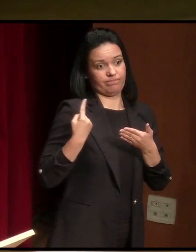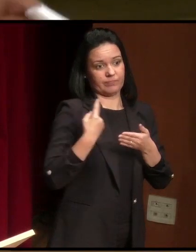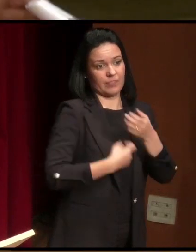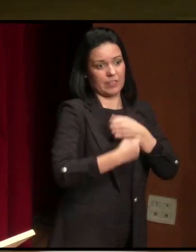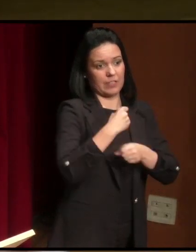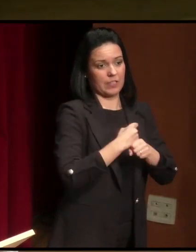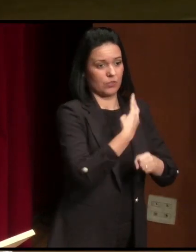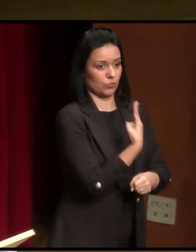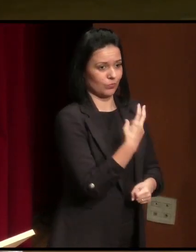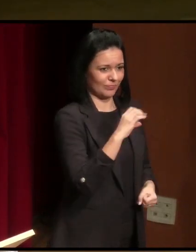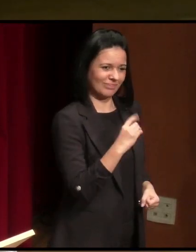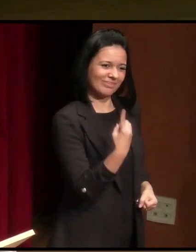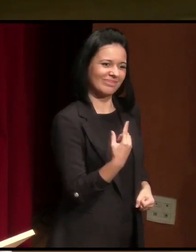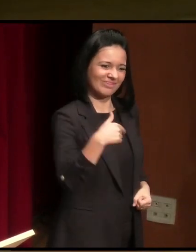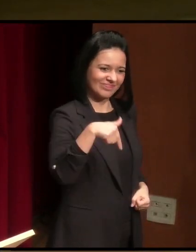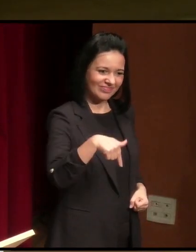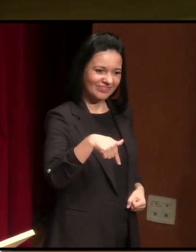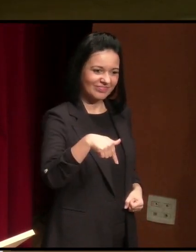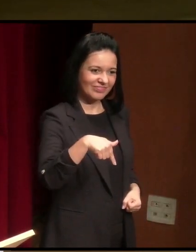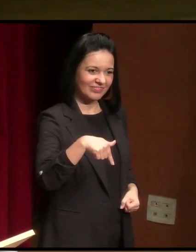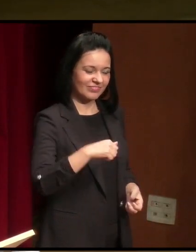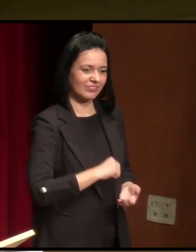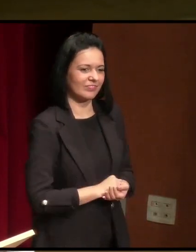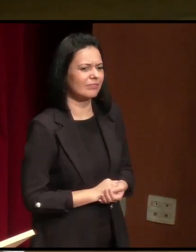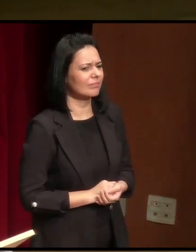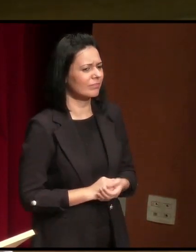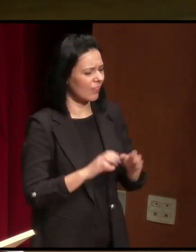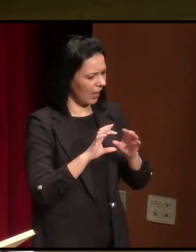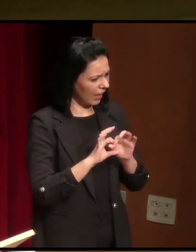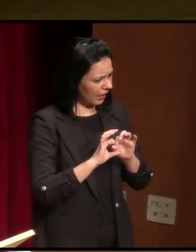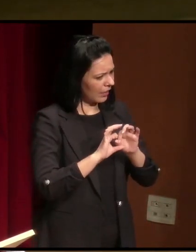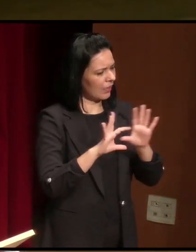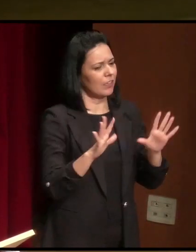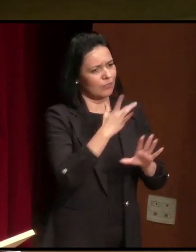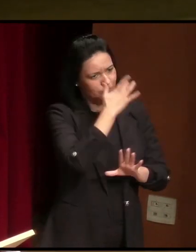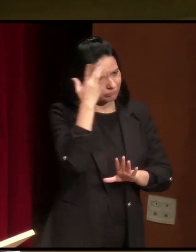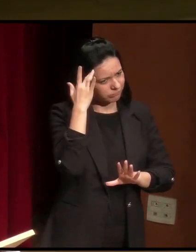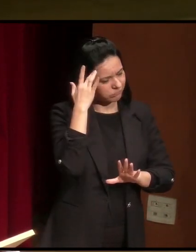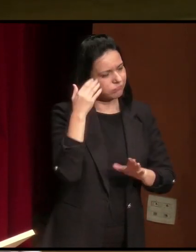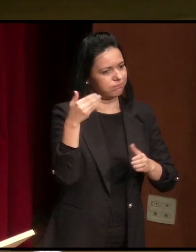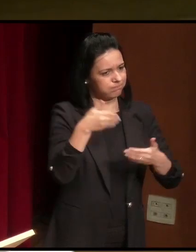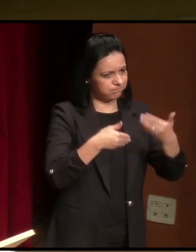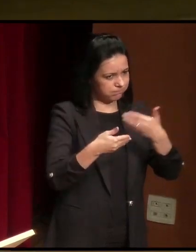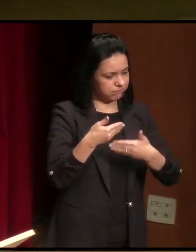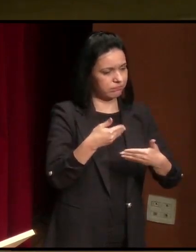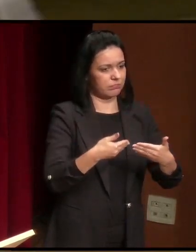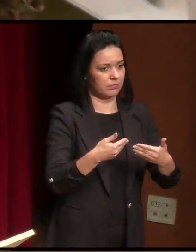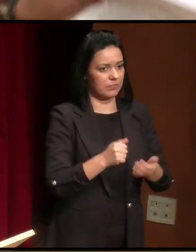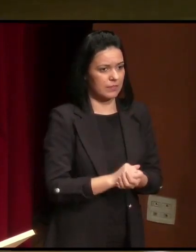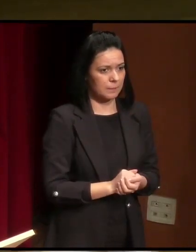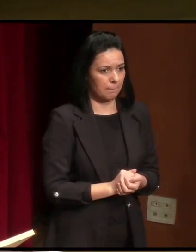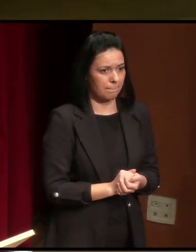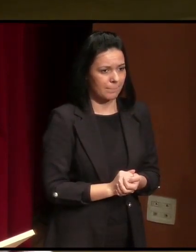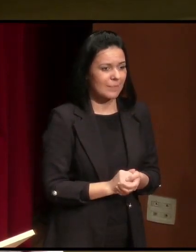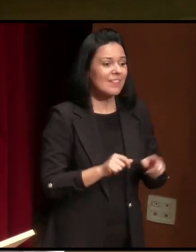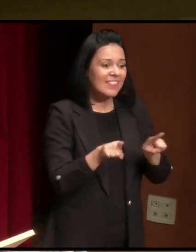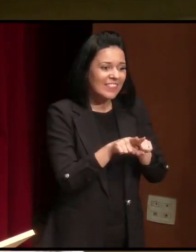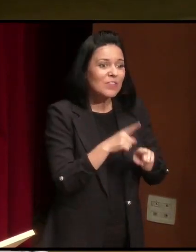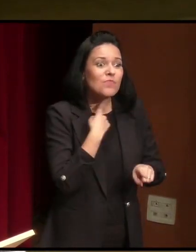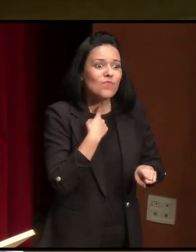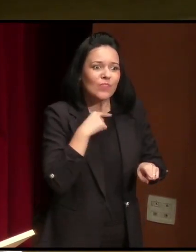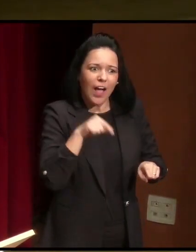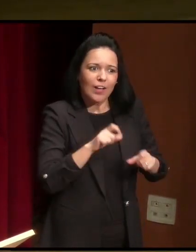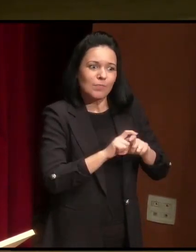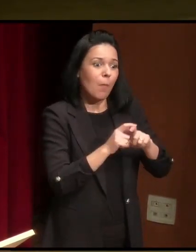recebe na nossa casa, né, as pessoas com deficiência visual, eu queria... E encher aqui, então eu estou